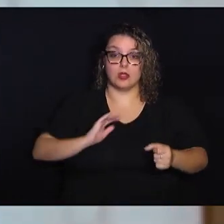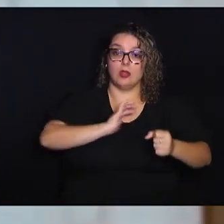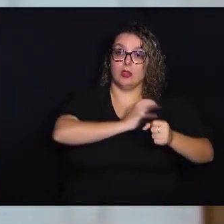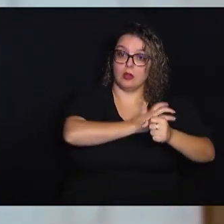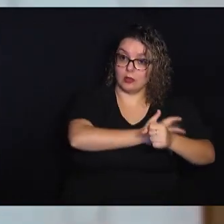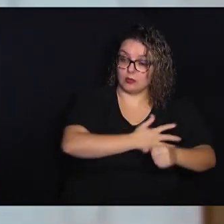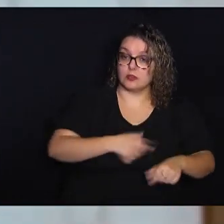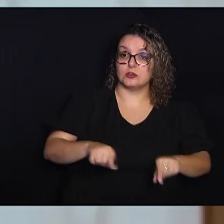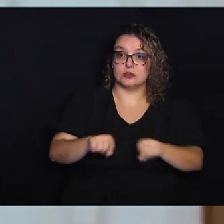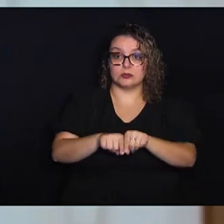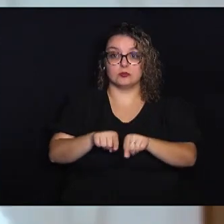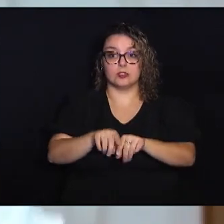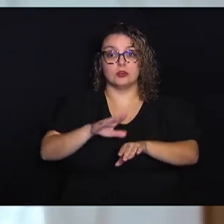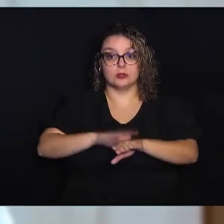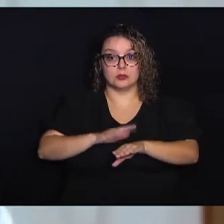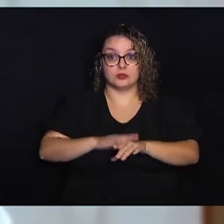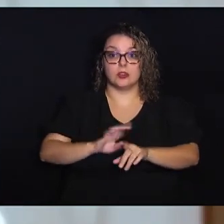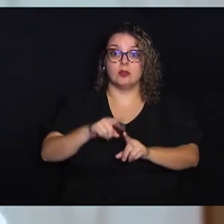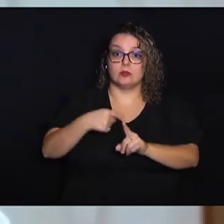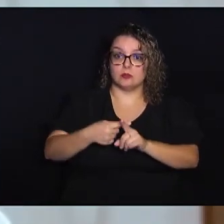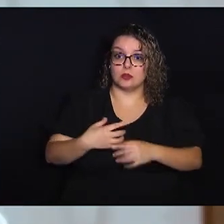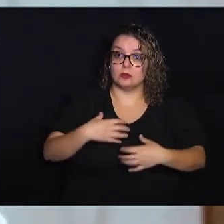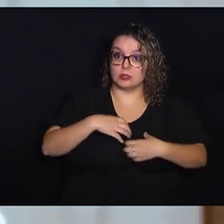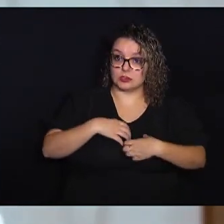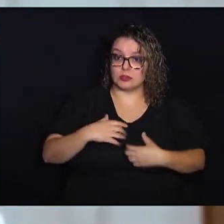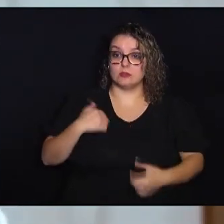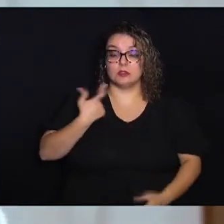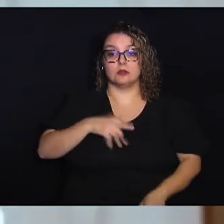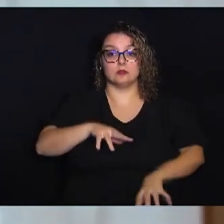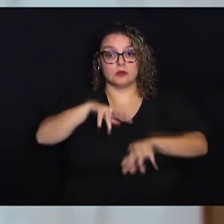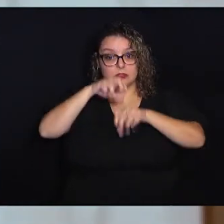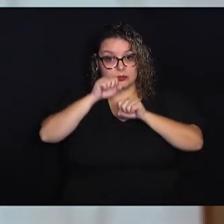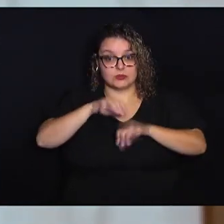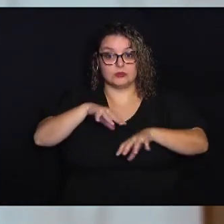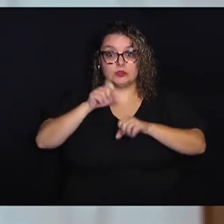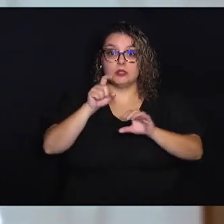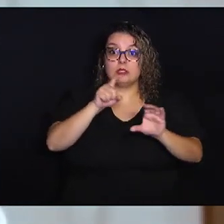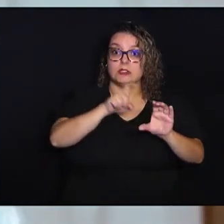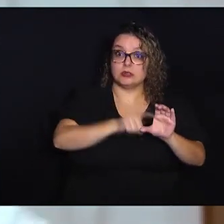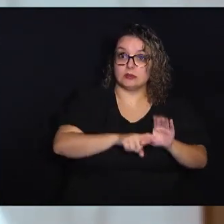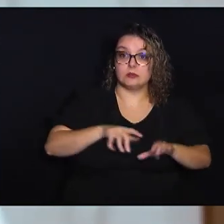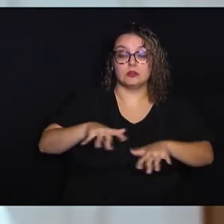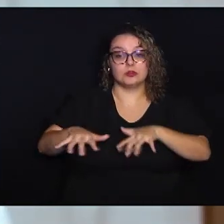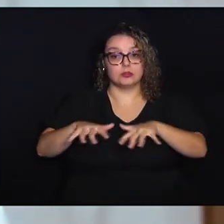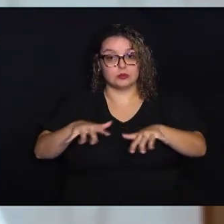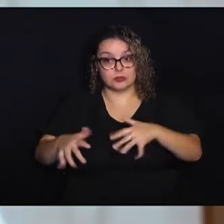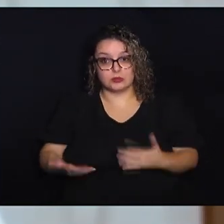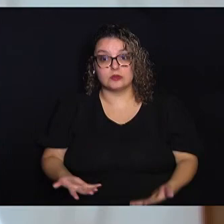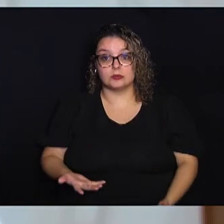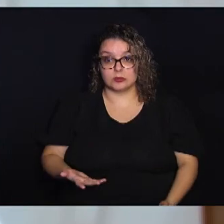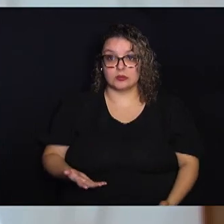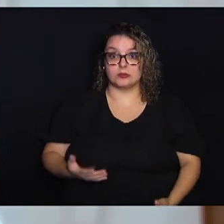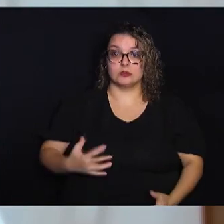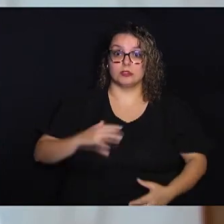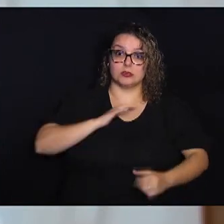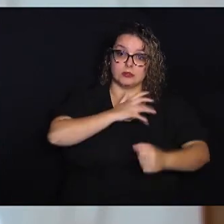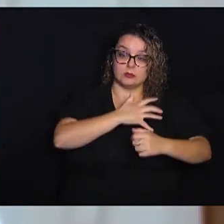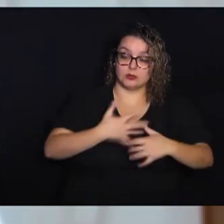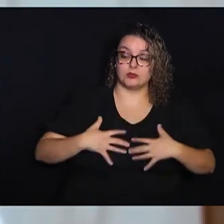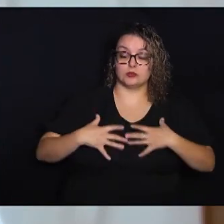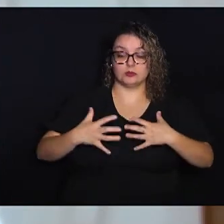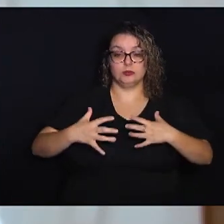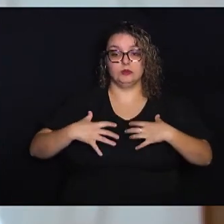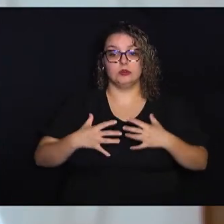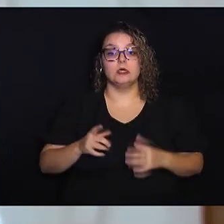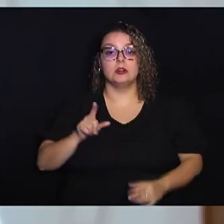musculatura reage de uma forma positiva, para a gente respirar, que depende, né, do movimento dessa musculatura. Então esses